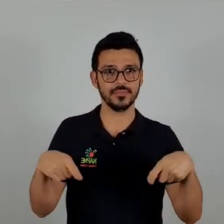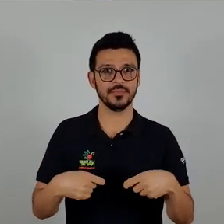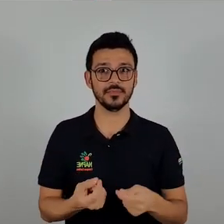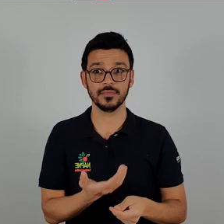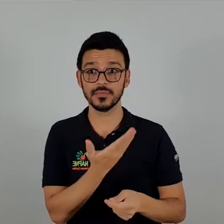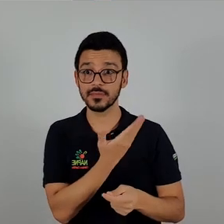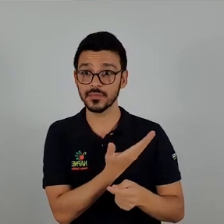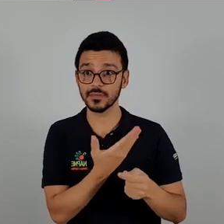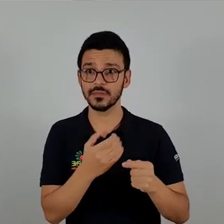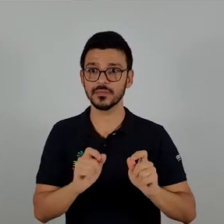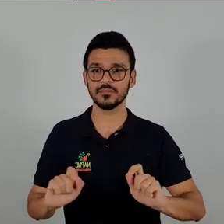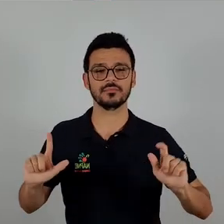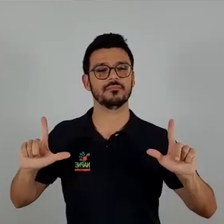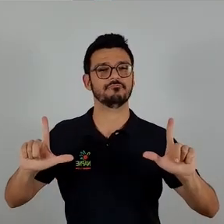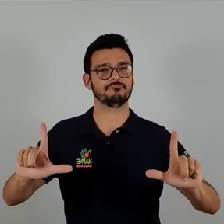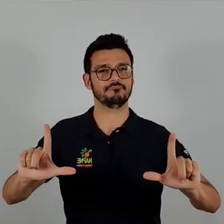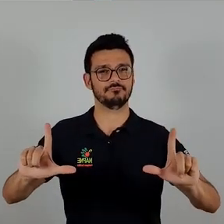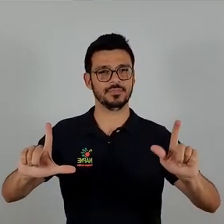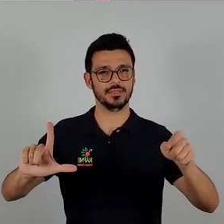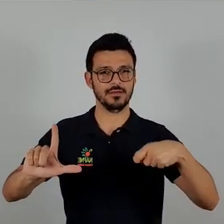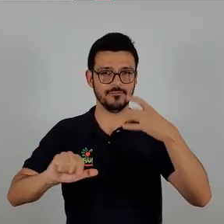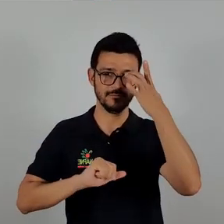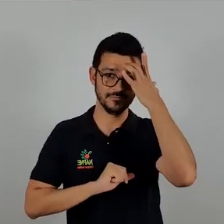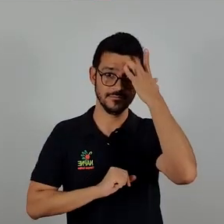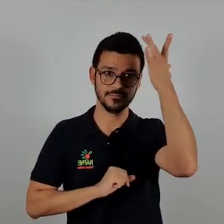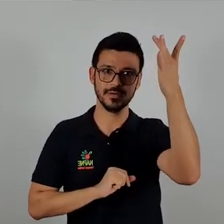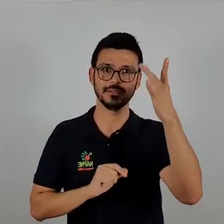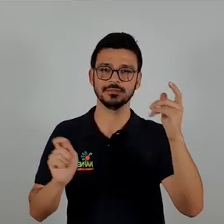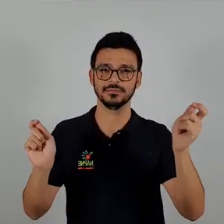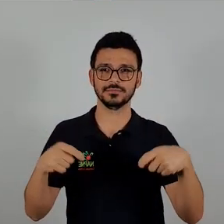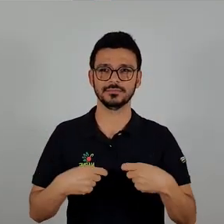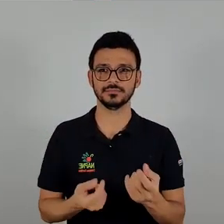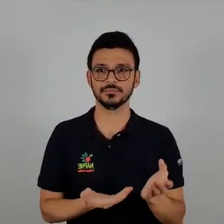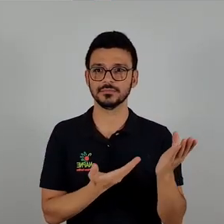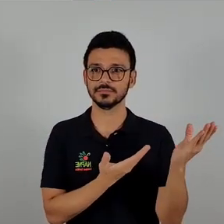esquerda, na tela aí que vocês estão vendo, ambas utilizam as plantas,